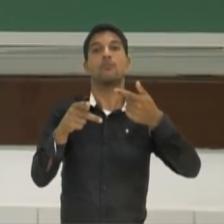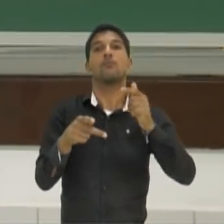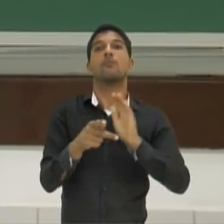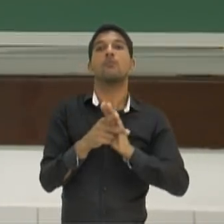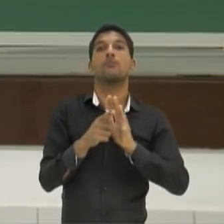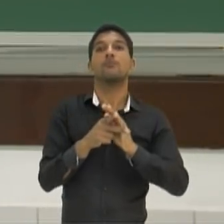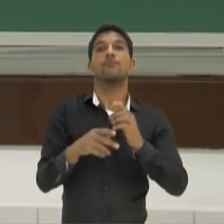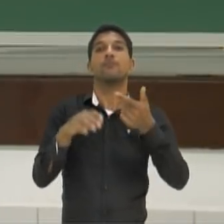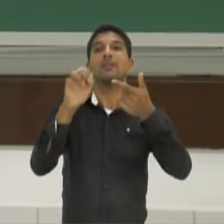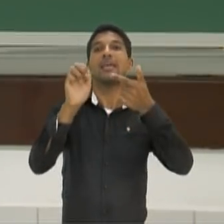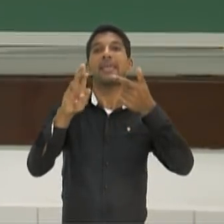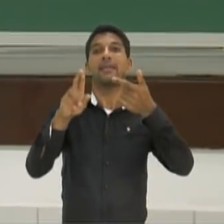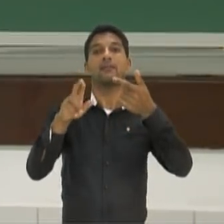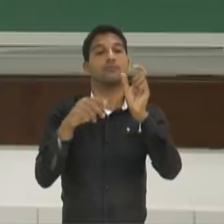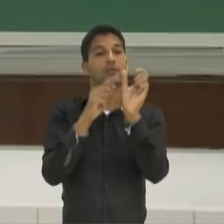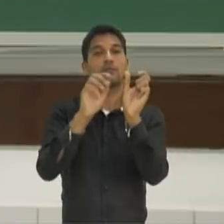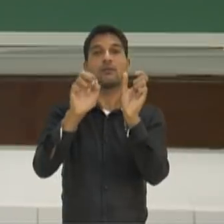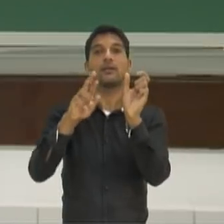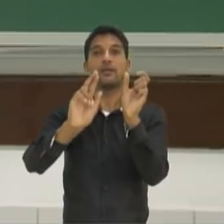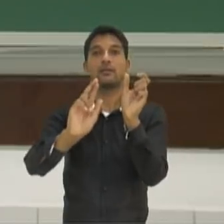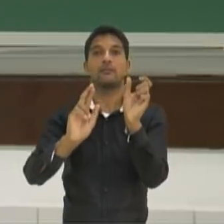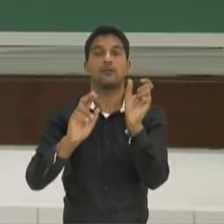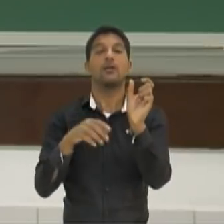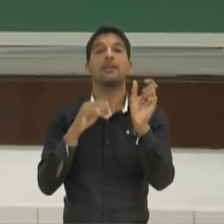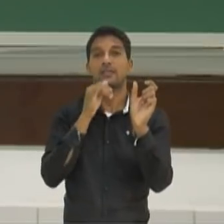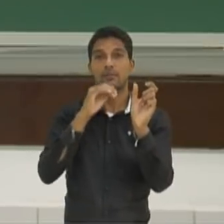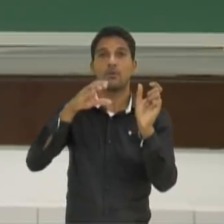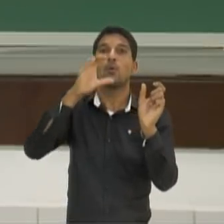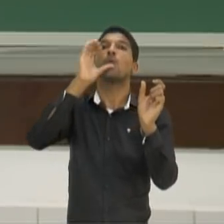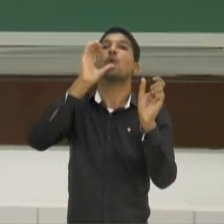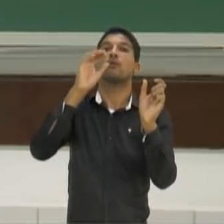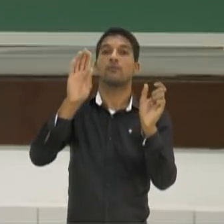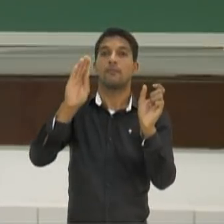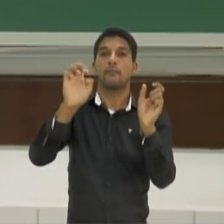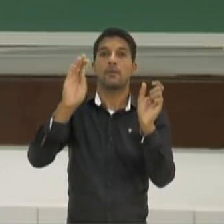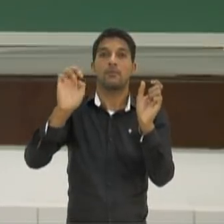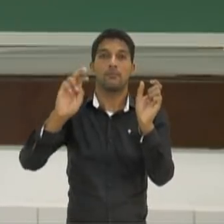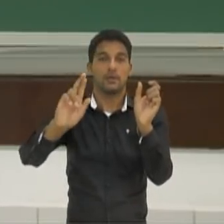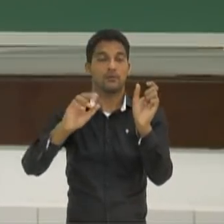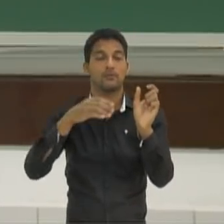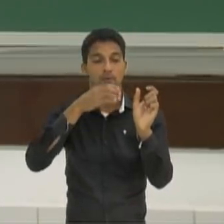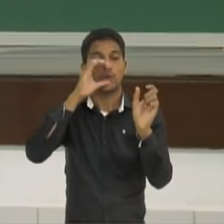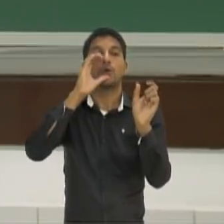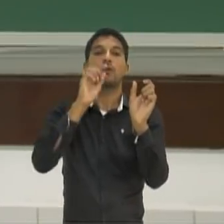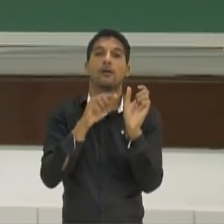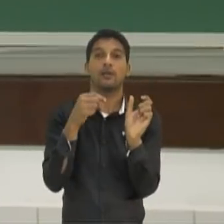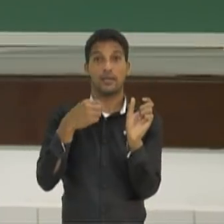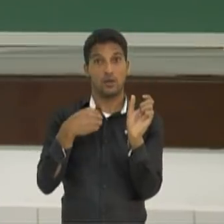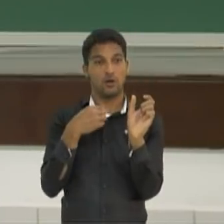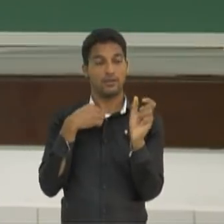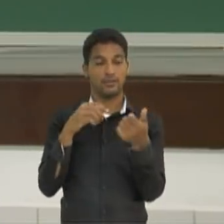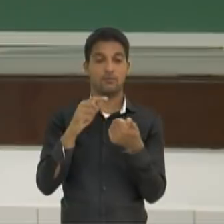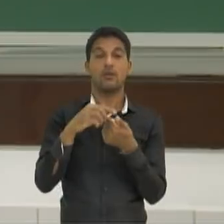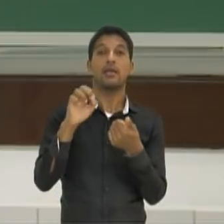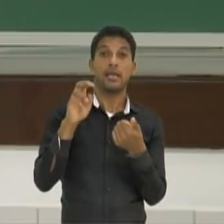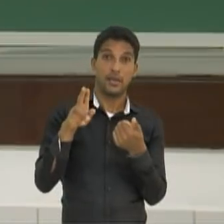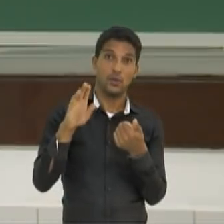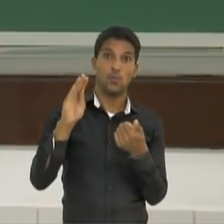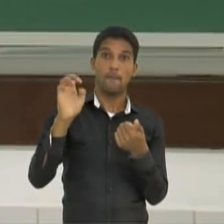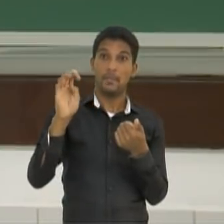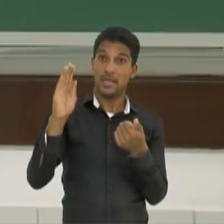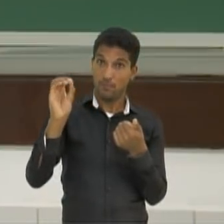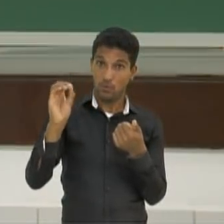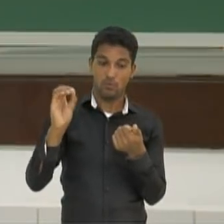Eu consigo conjugar, eu bebo, tu bebes, ele bebe, o verbo varrer, eu varro, tu varres, ele varre e por aí